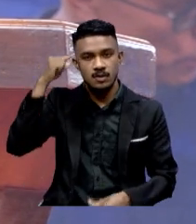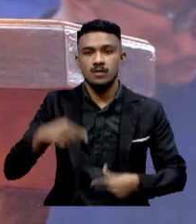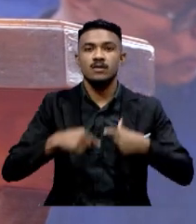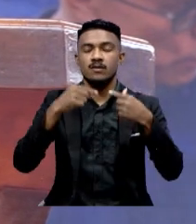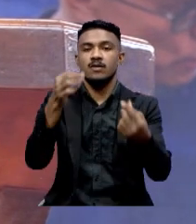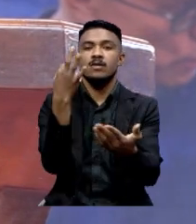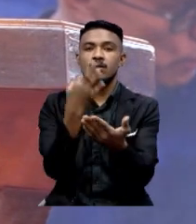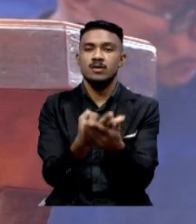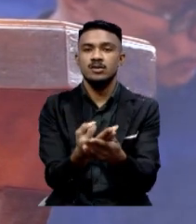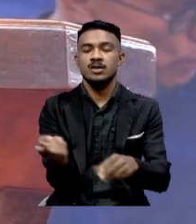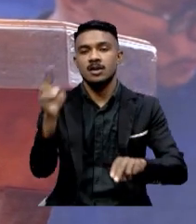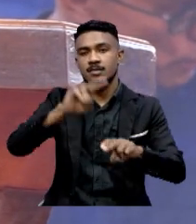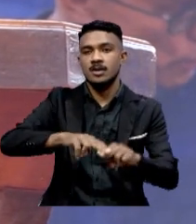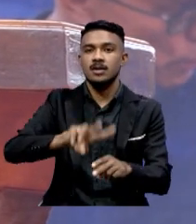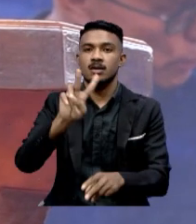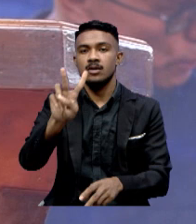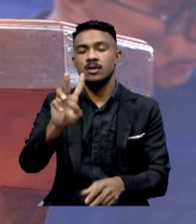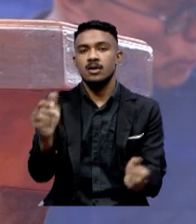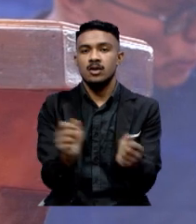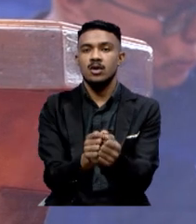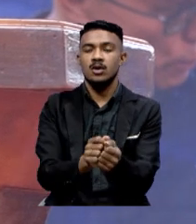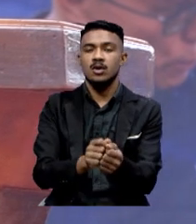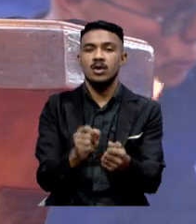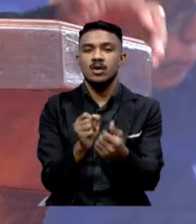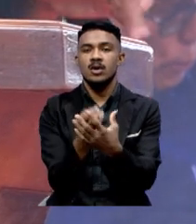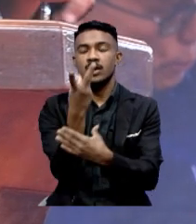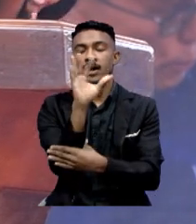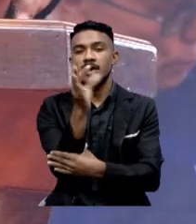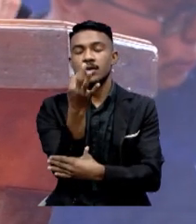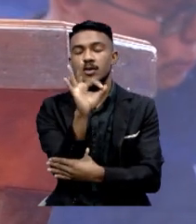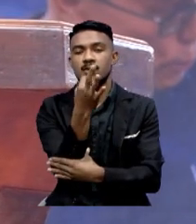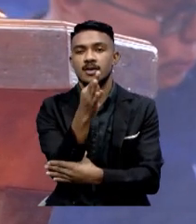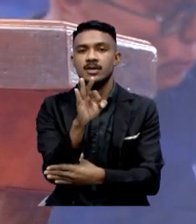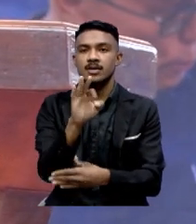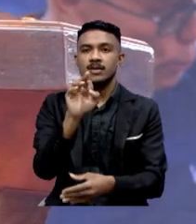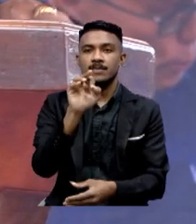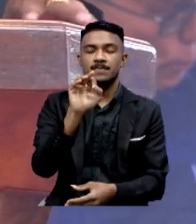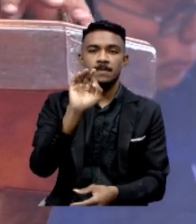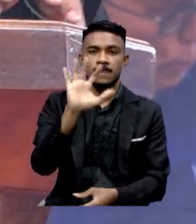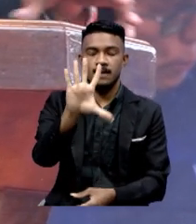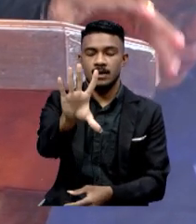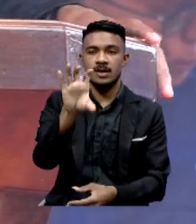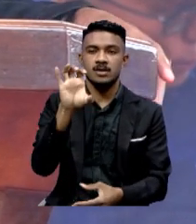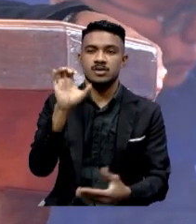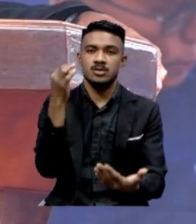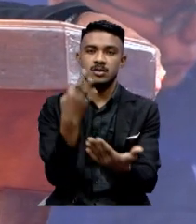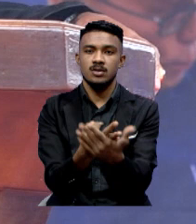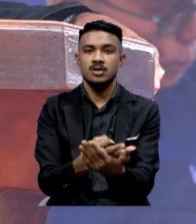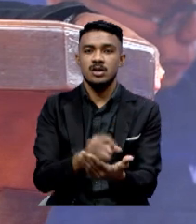dobro. O Aiwan quase $500 e tina ainda né governo tal